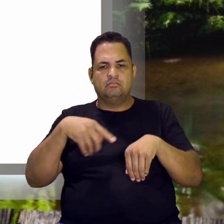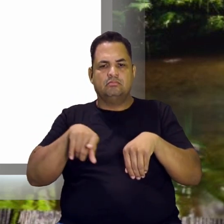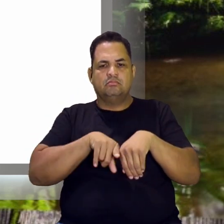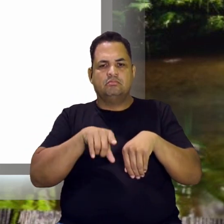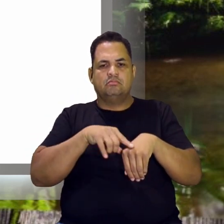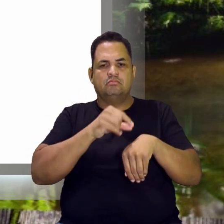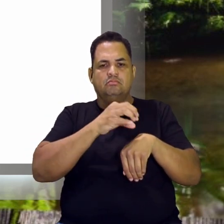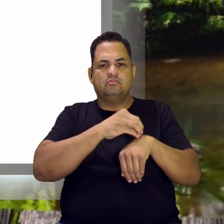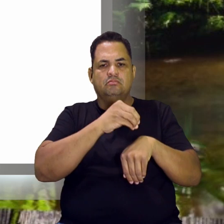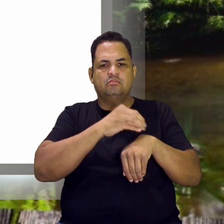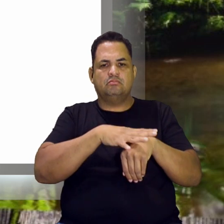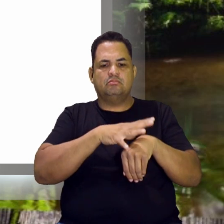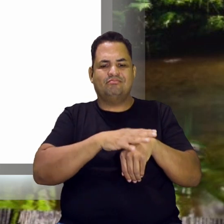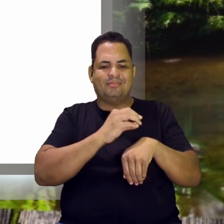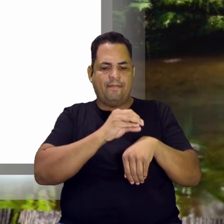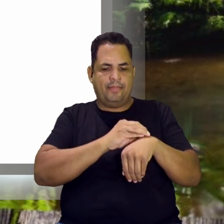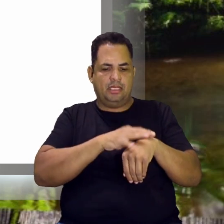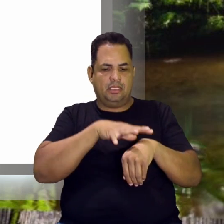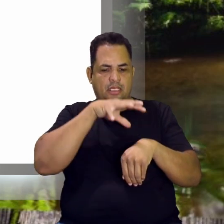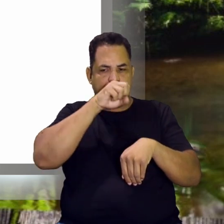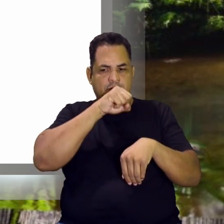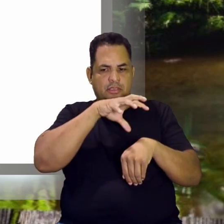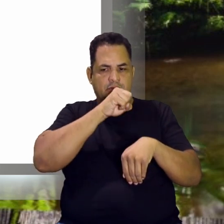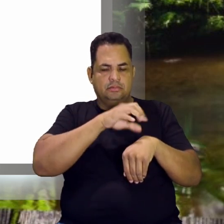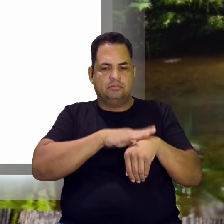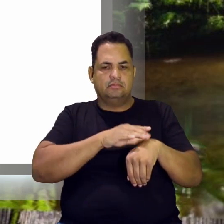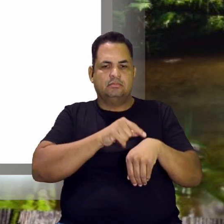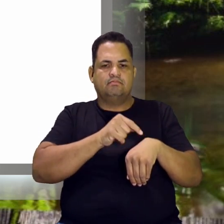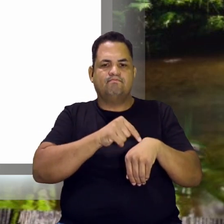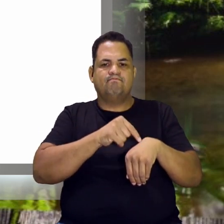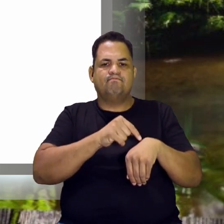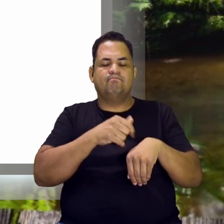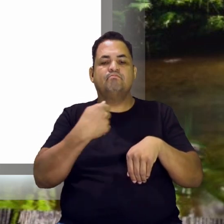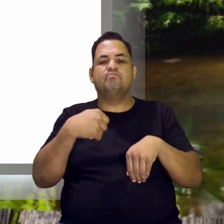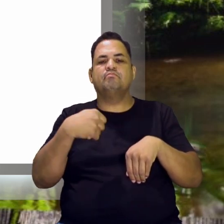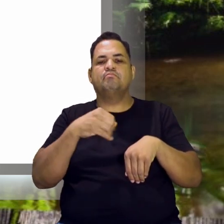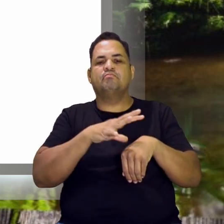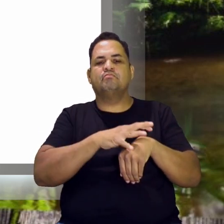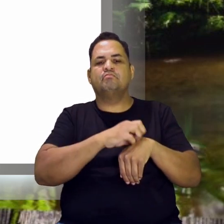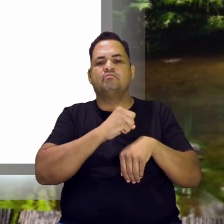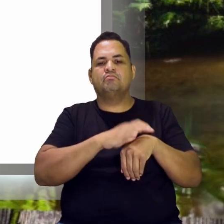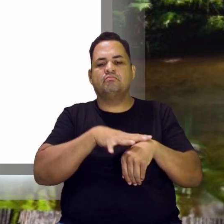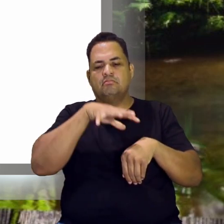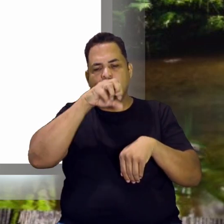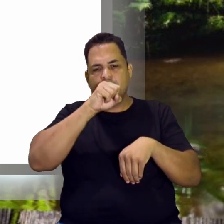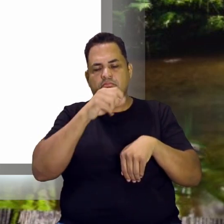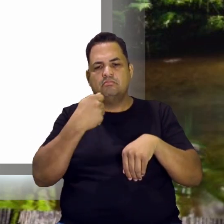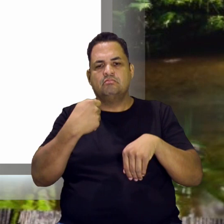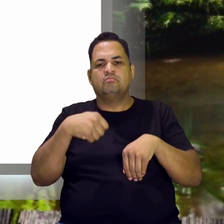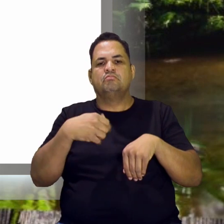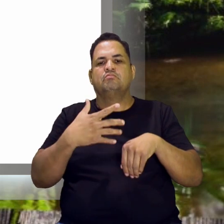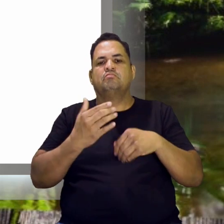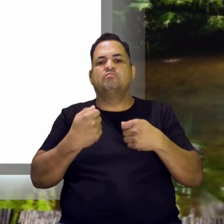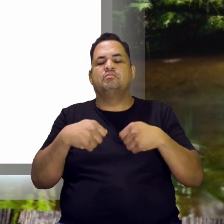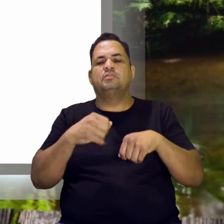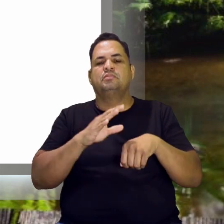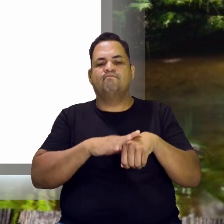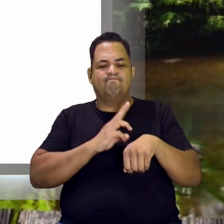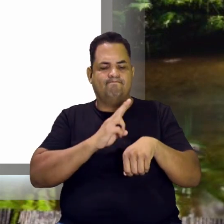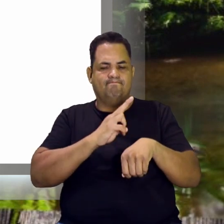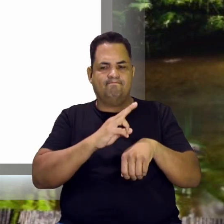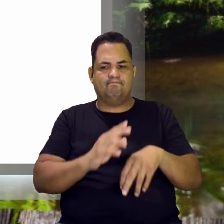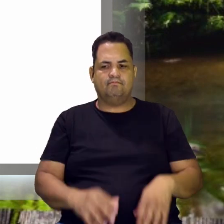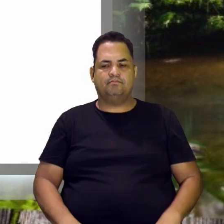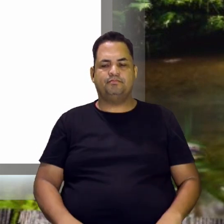respiração cutânea, né? Então, eles precisam estar bem ali umidificados para poder fazer esse processo,